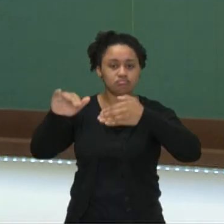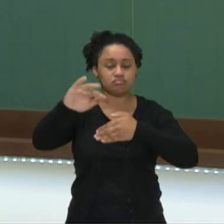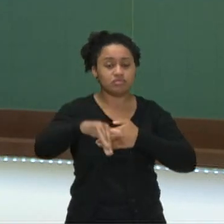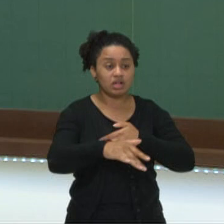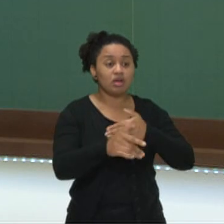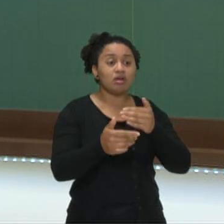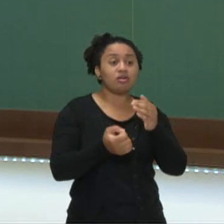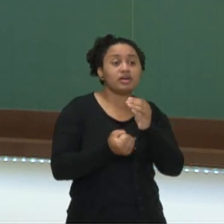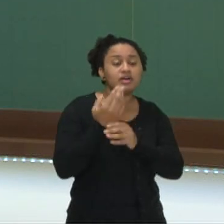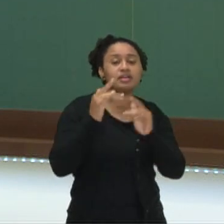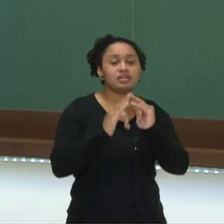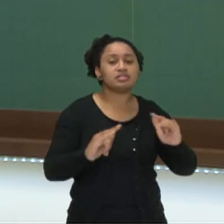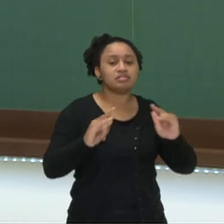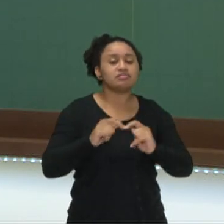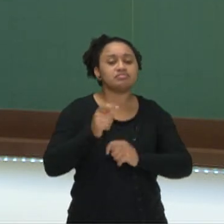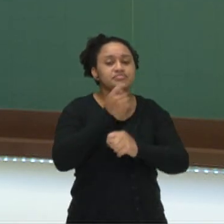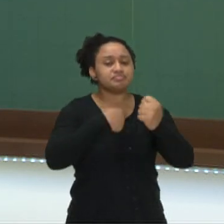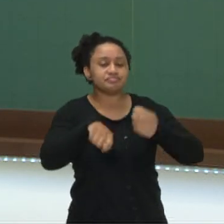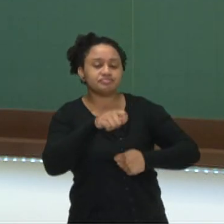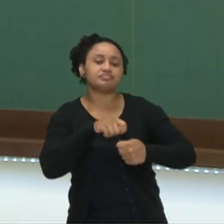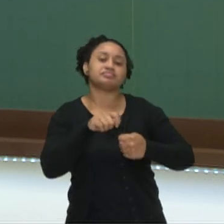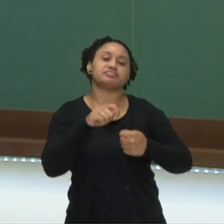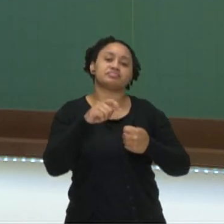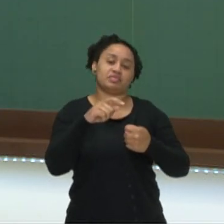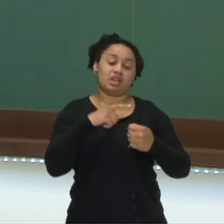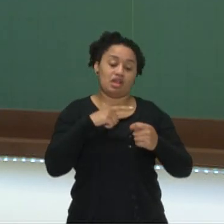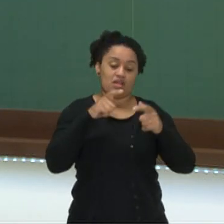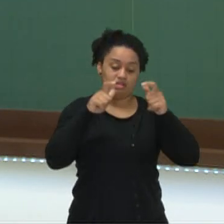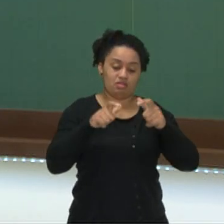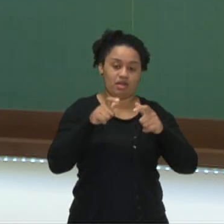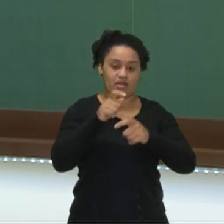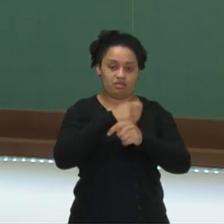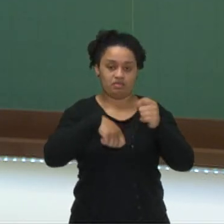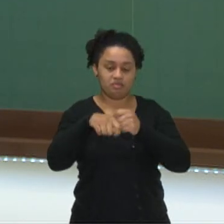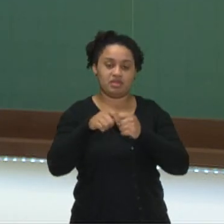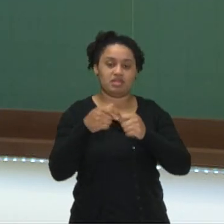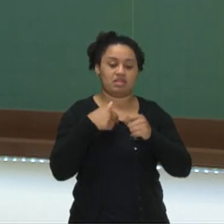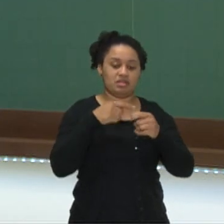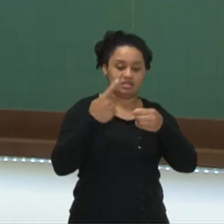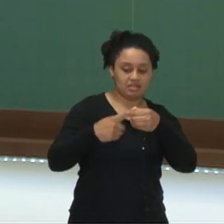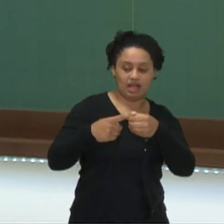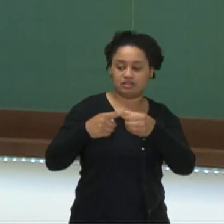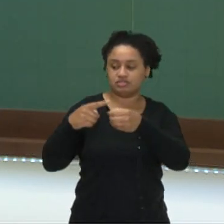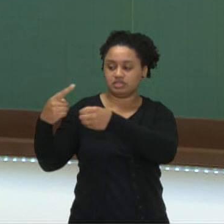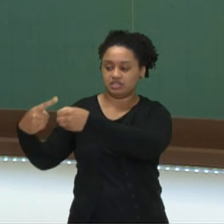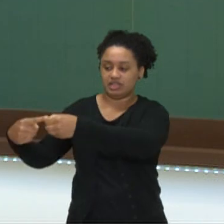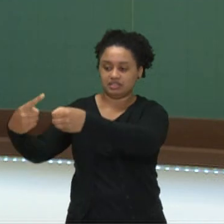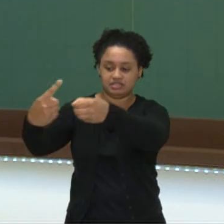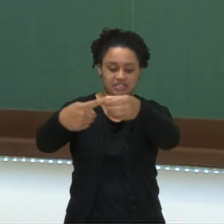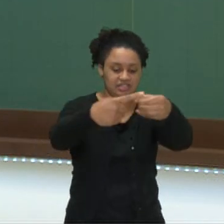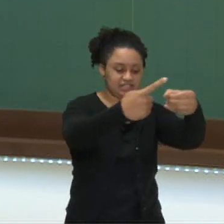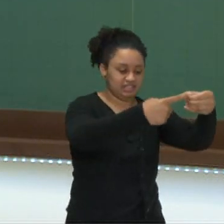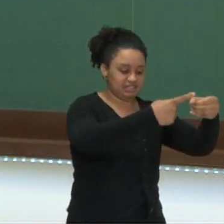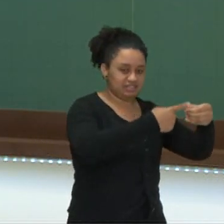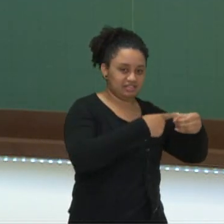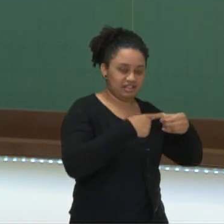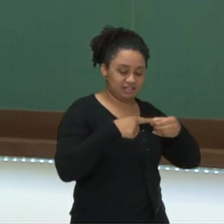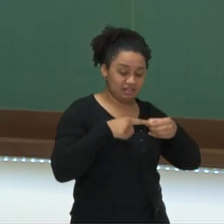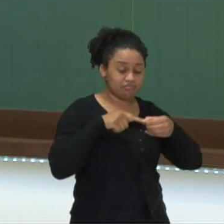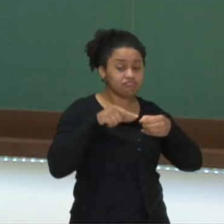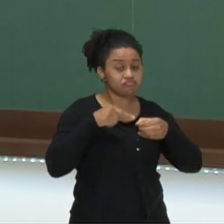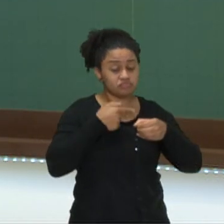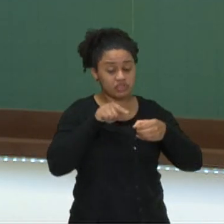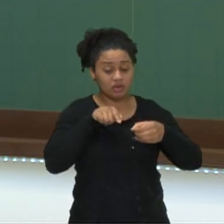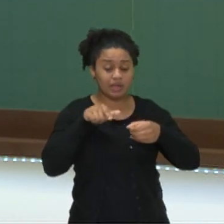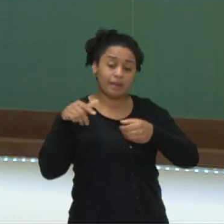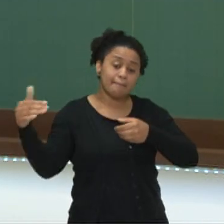surgem essas feiras de comércio. Então elas vão surgir ali, é uma rota comercial de um burgo para outro, de uma cidade para outra, com outra rota